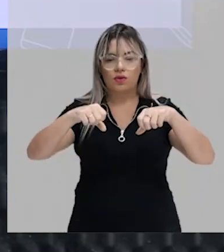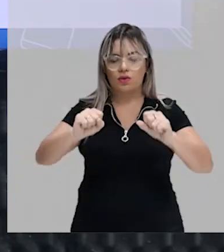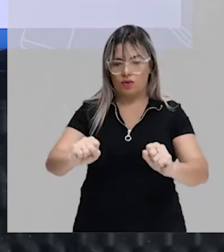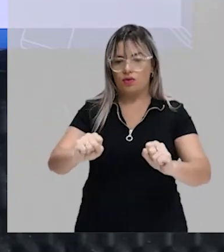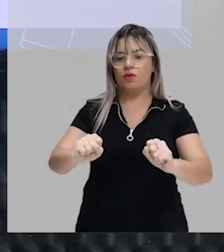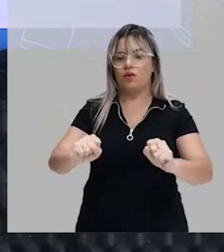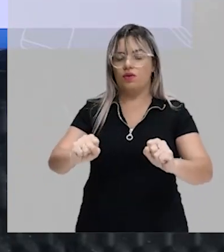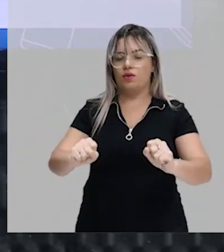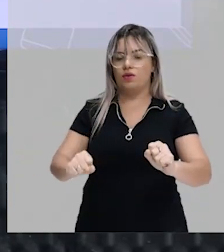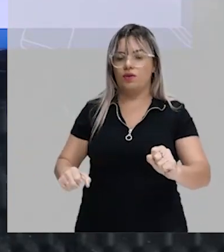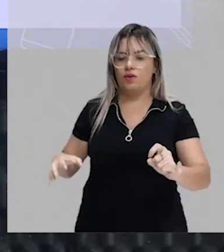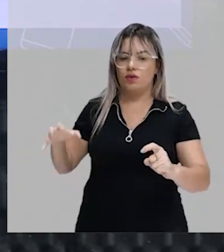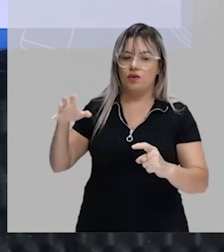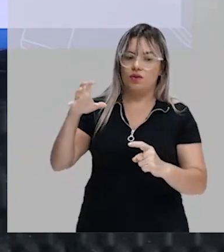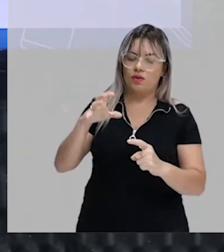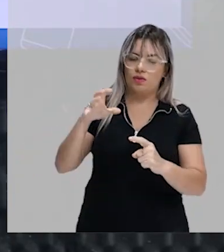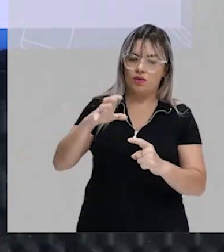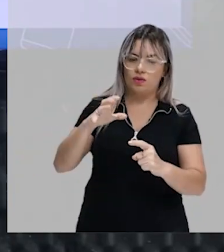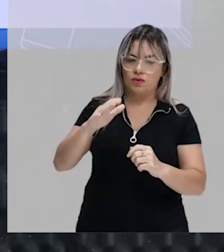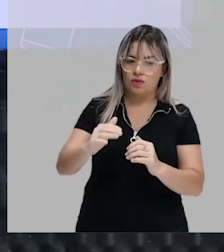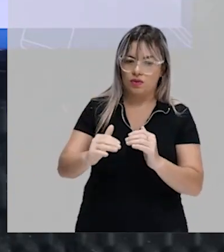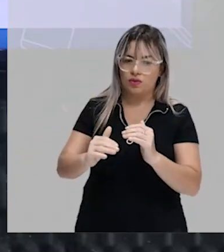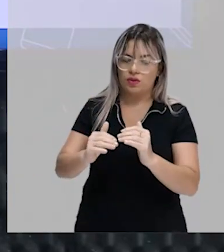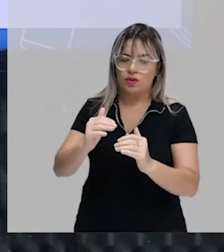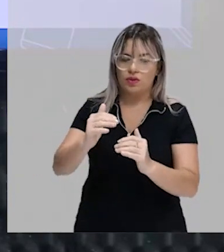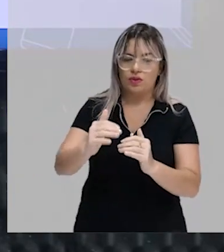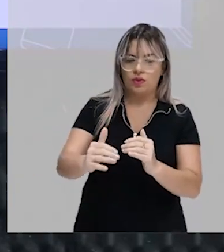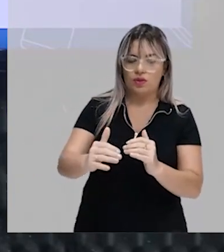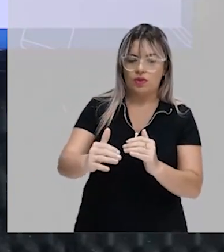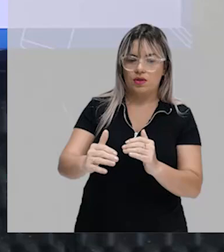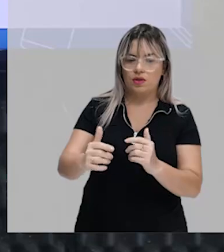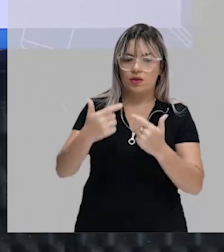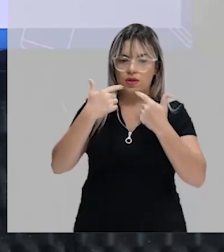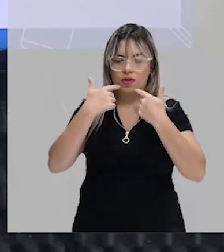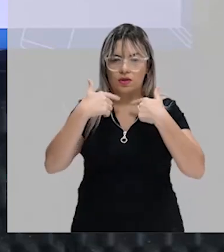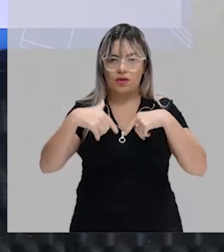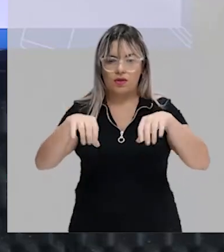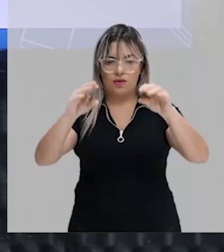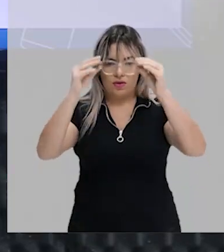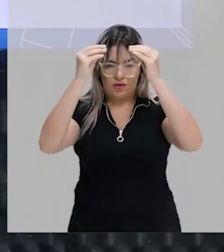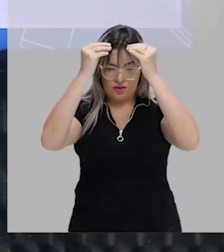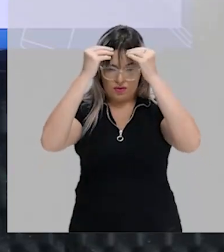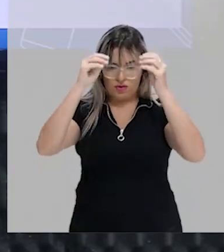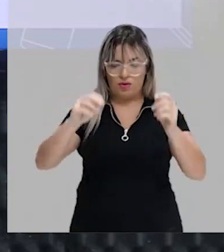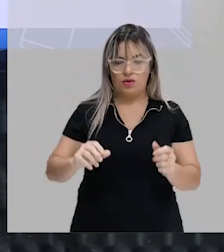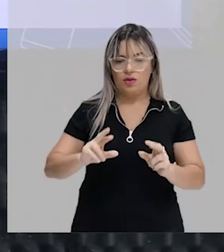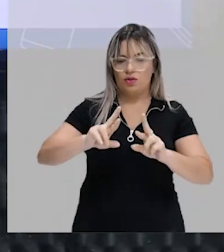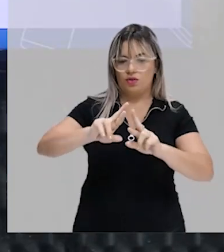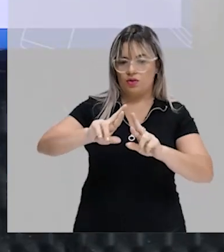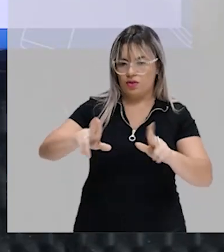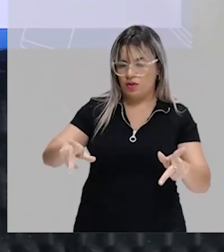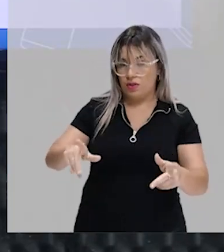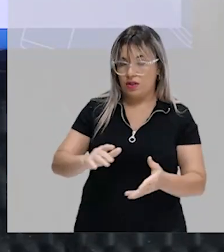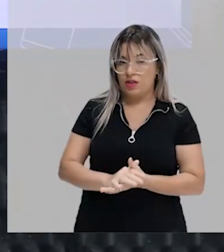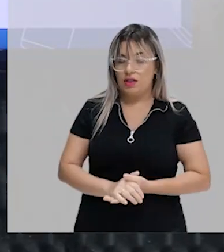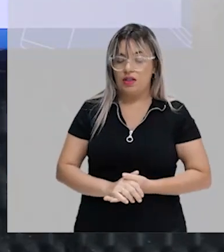construção de uma linguagem diferente, completamente distinta da linguagem utilizada em nosso dia a